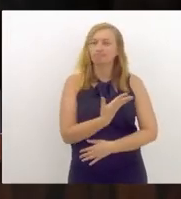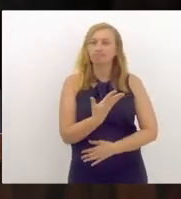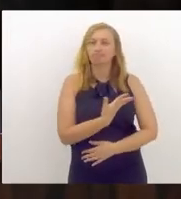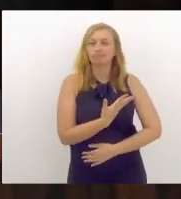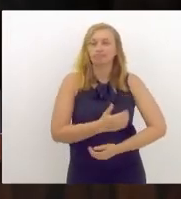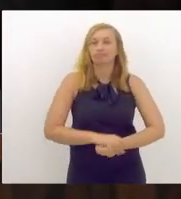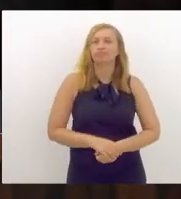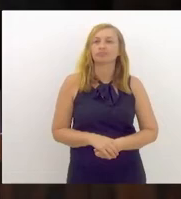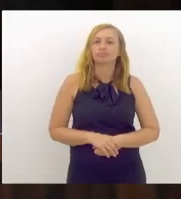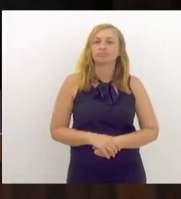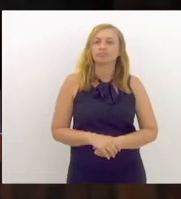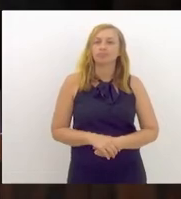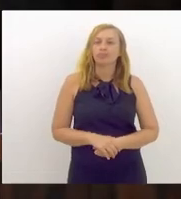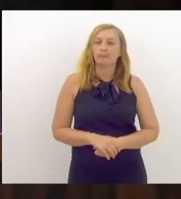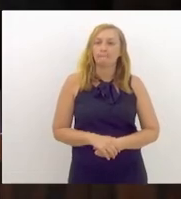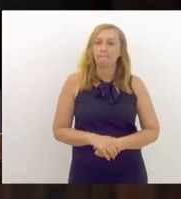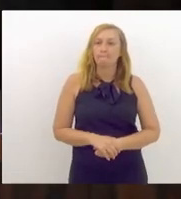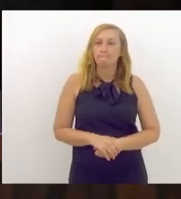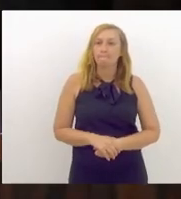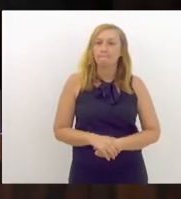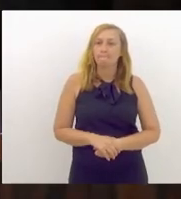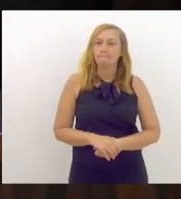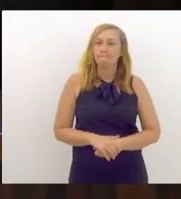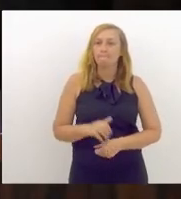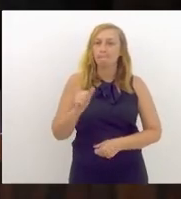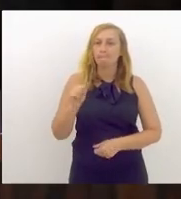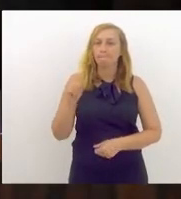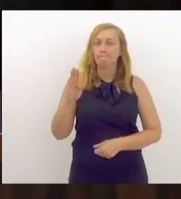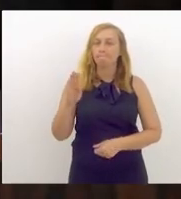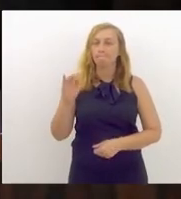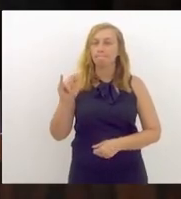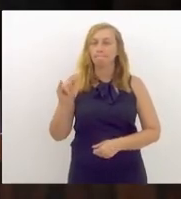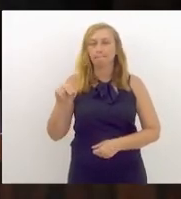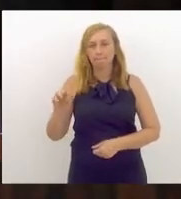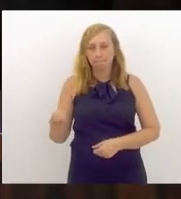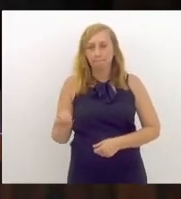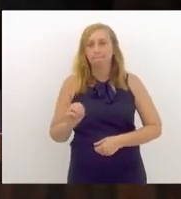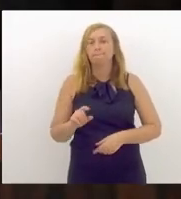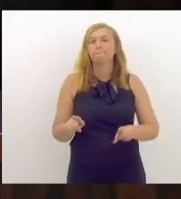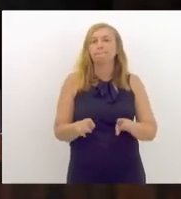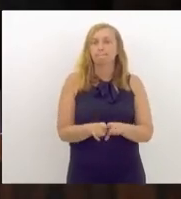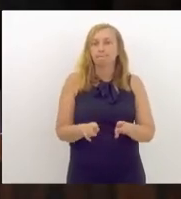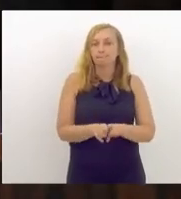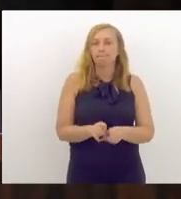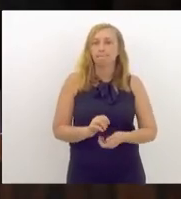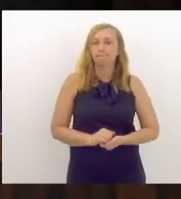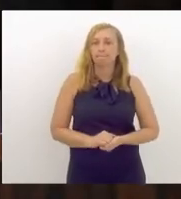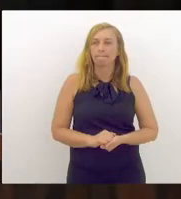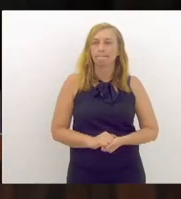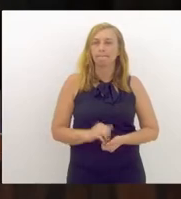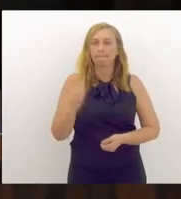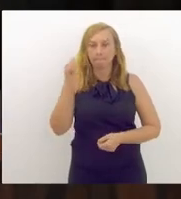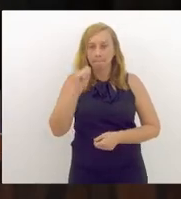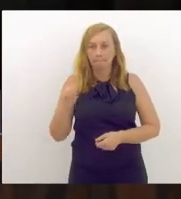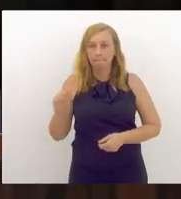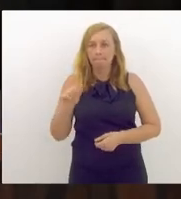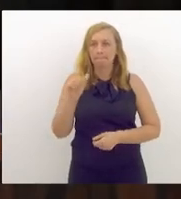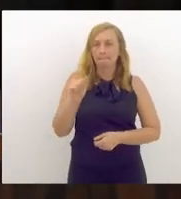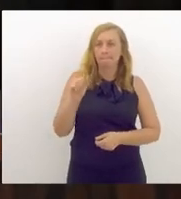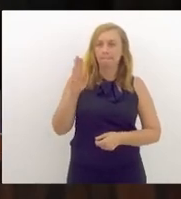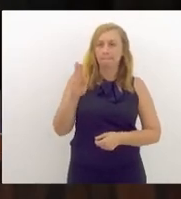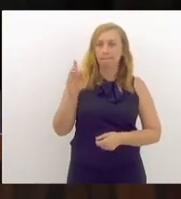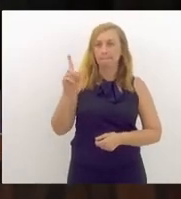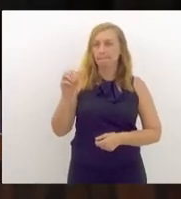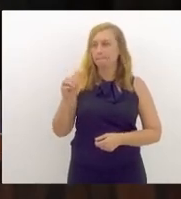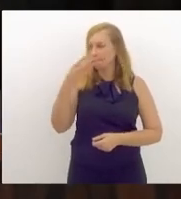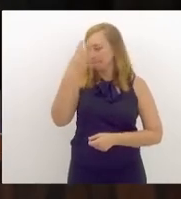já posso chamar assim né amigo abdonasser também nosso querido assessor do abdulto esqueci